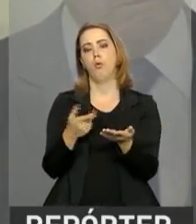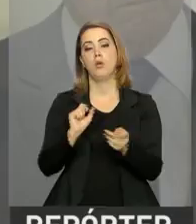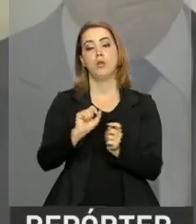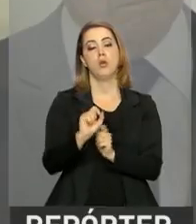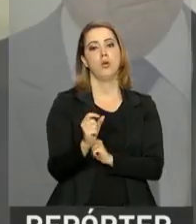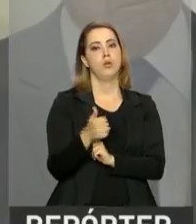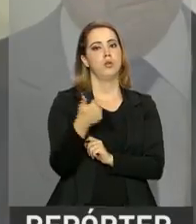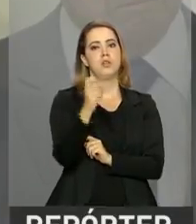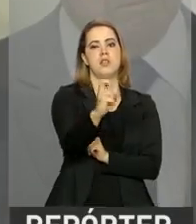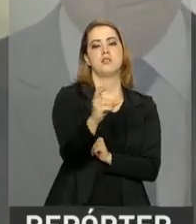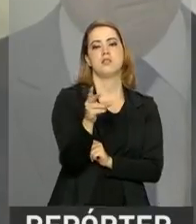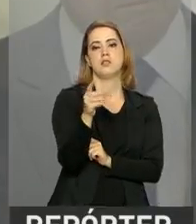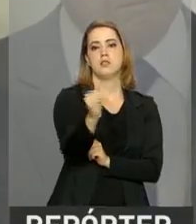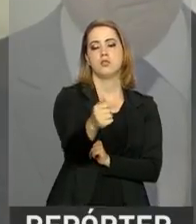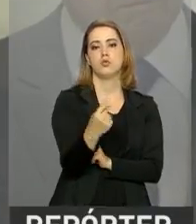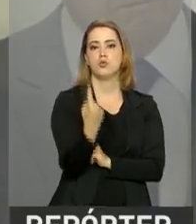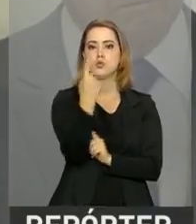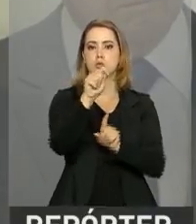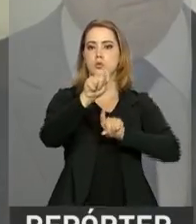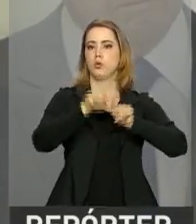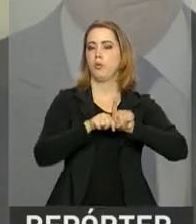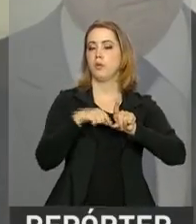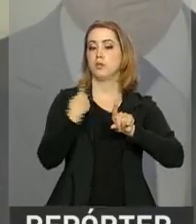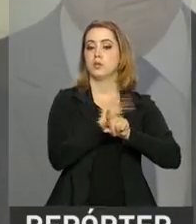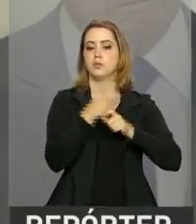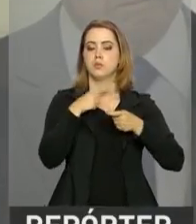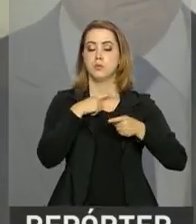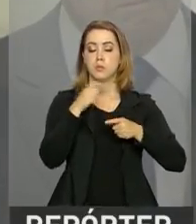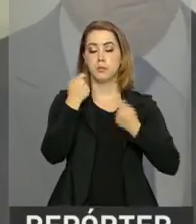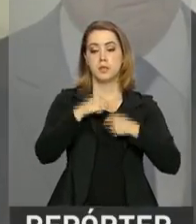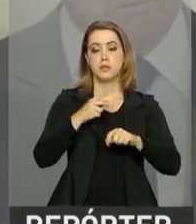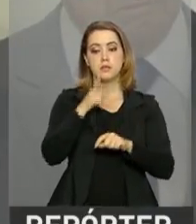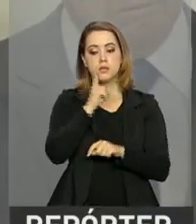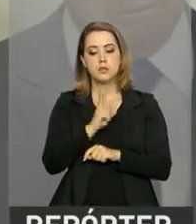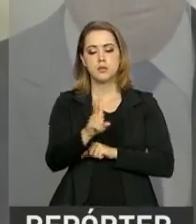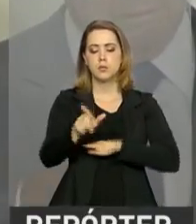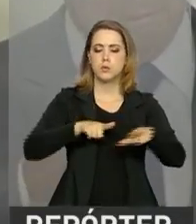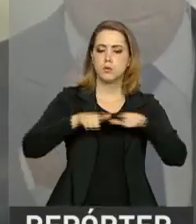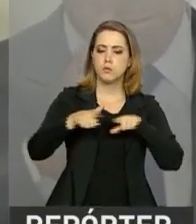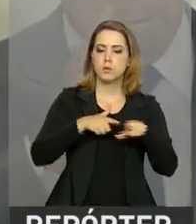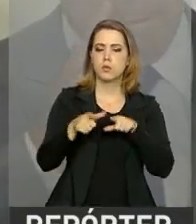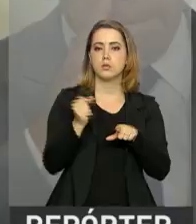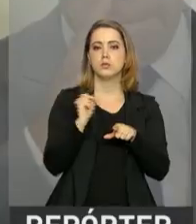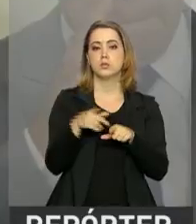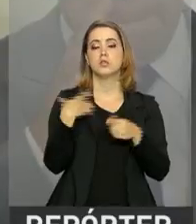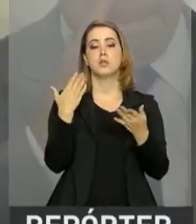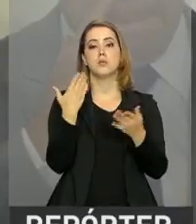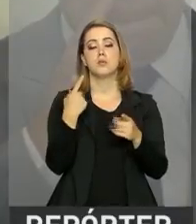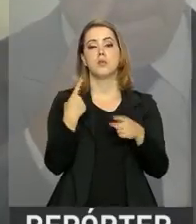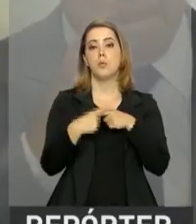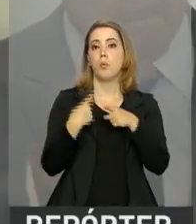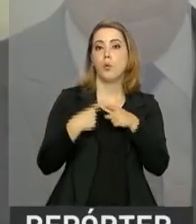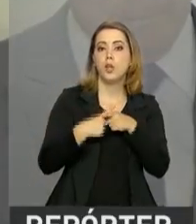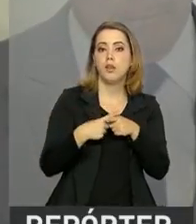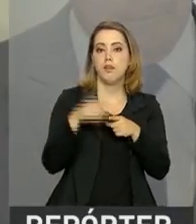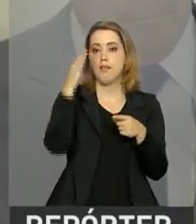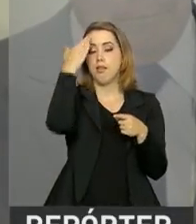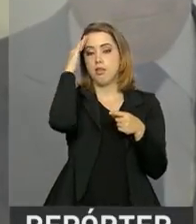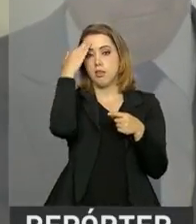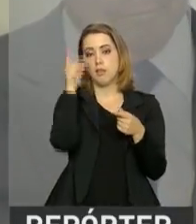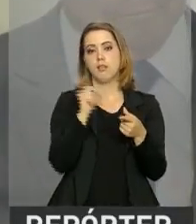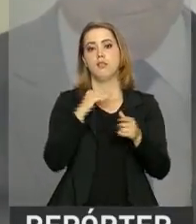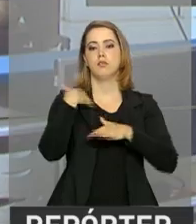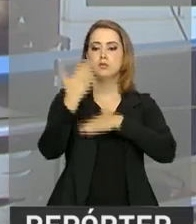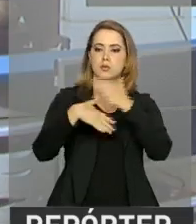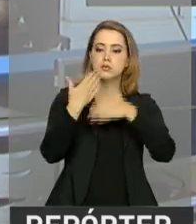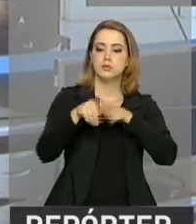mês, mas nós temos que atacar as causas, por isso a necessidade é dessa atuação conjunta e, eu volto a insistir,